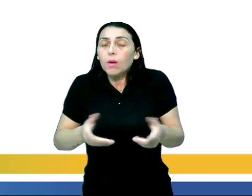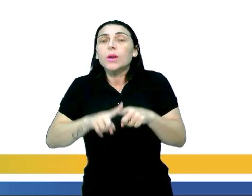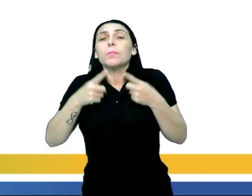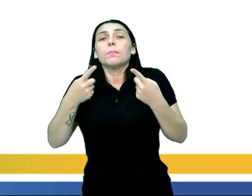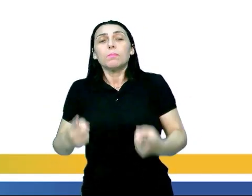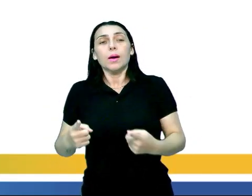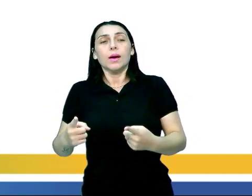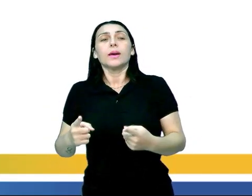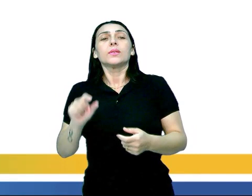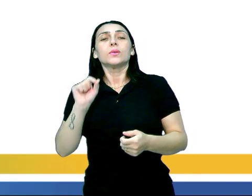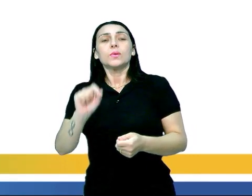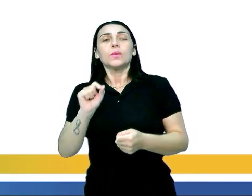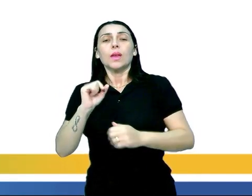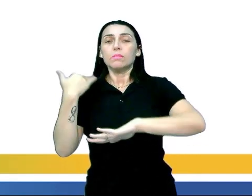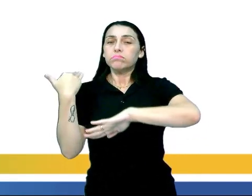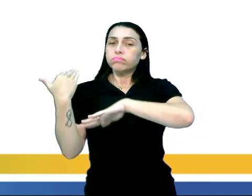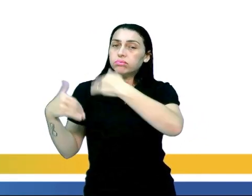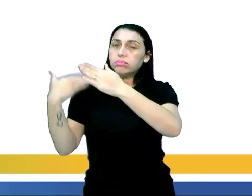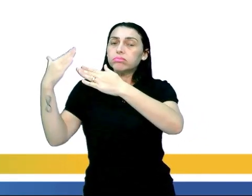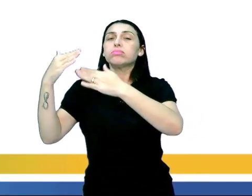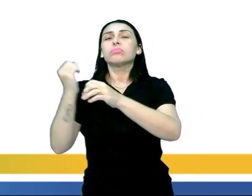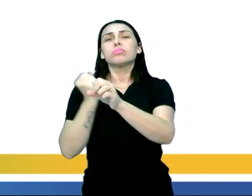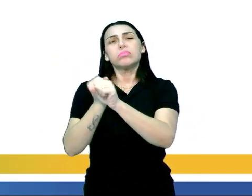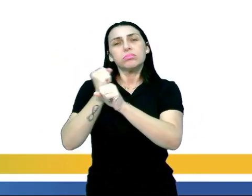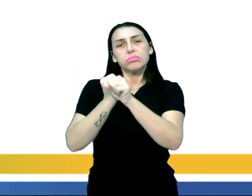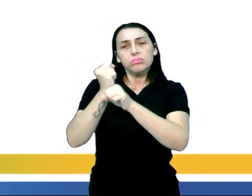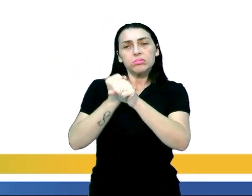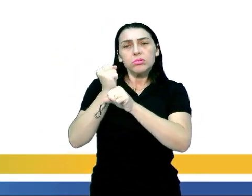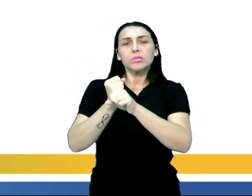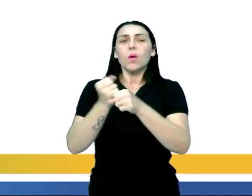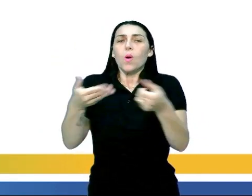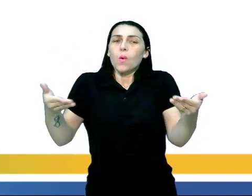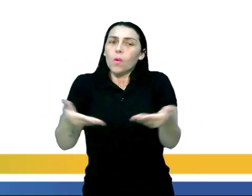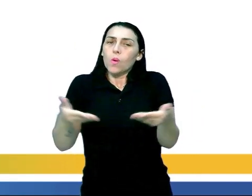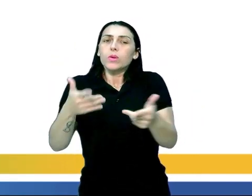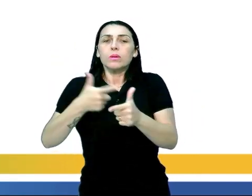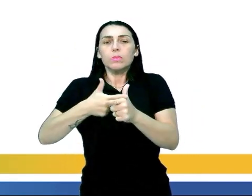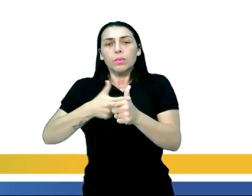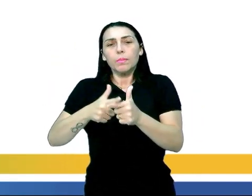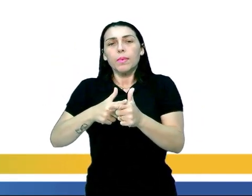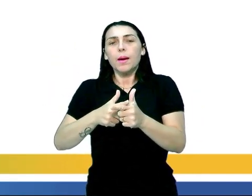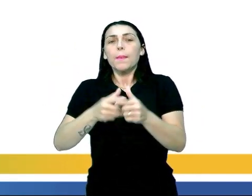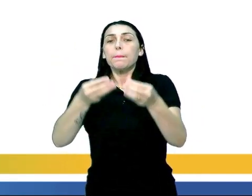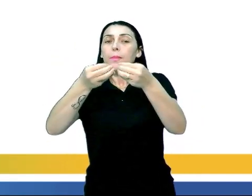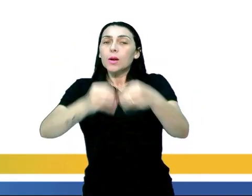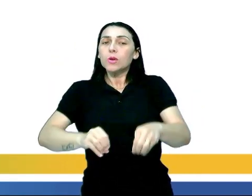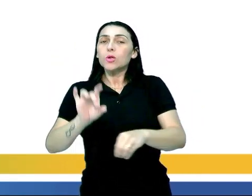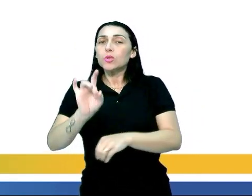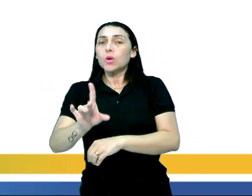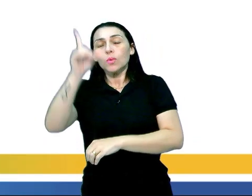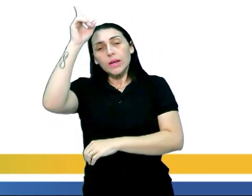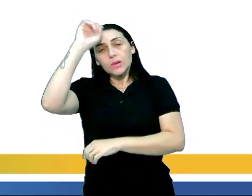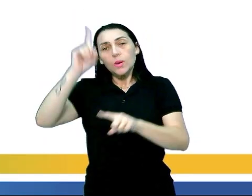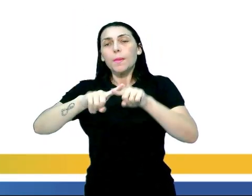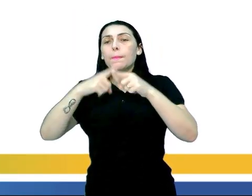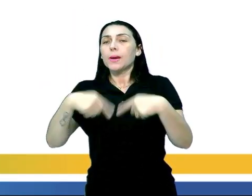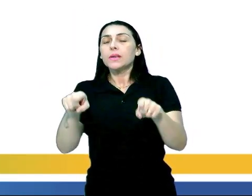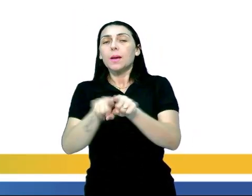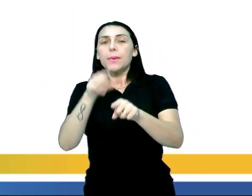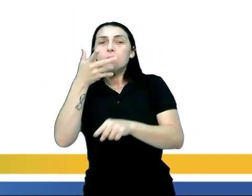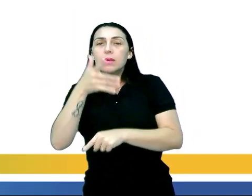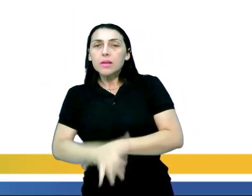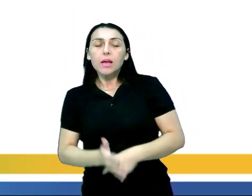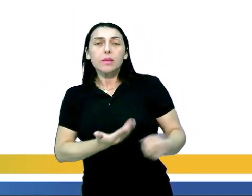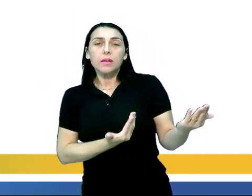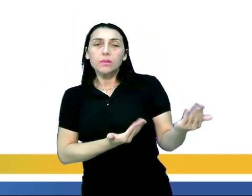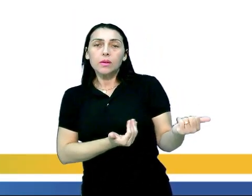sua incidência aumentou com o passar dos anos. Atualmente, esse problema afeta não só os adultos, mas também crianças